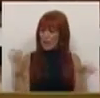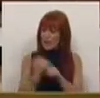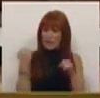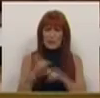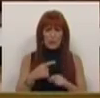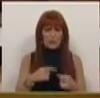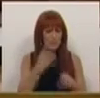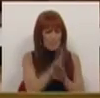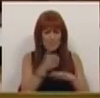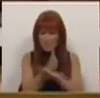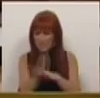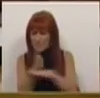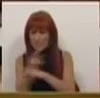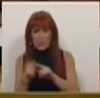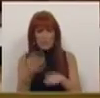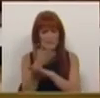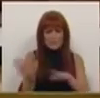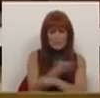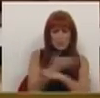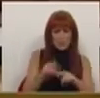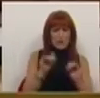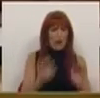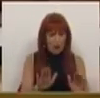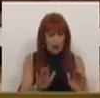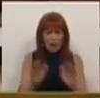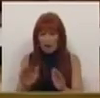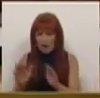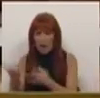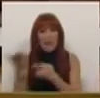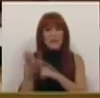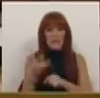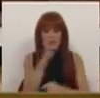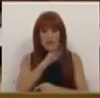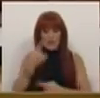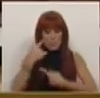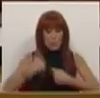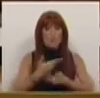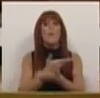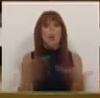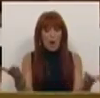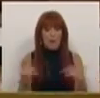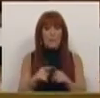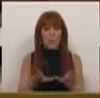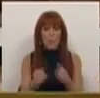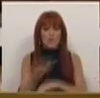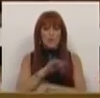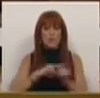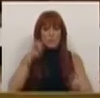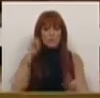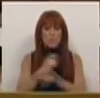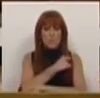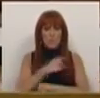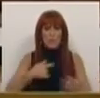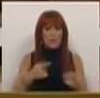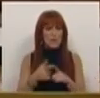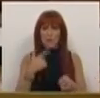entidades compartimentadas, separadas e estanques. Há exemplos práticos que nos mostram isto mesmo. O Conselho Nacional de